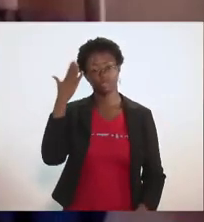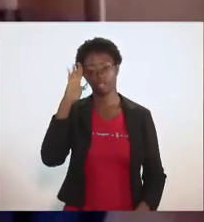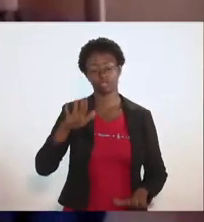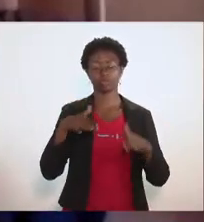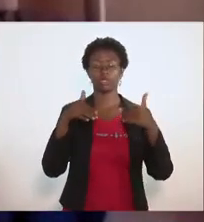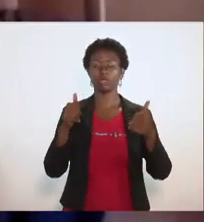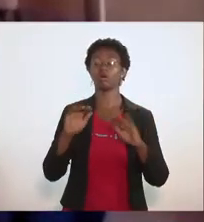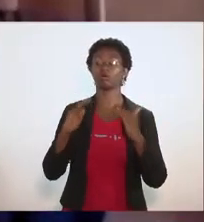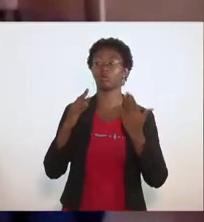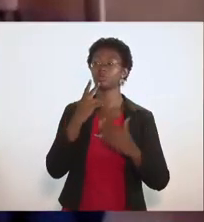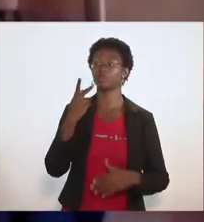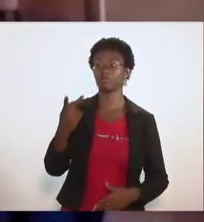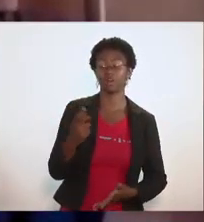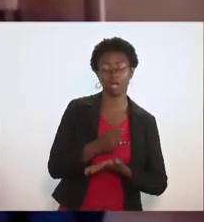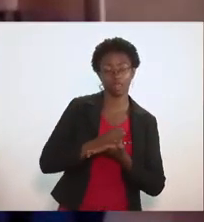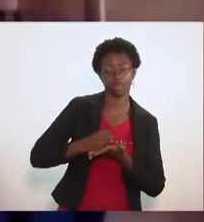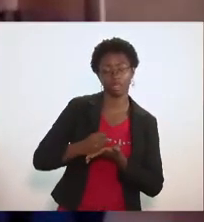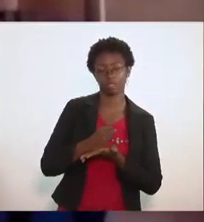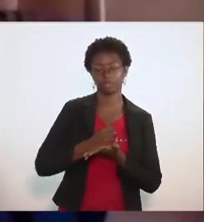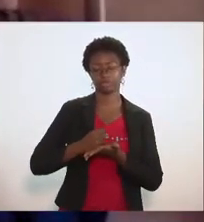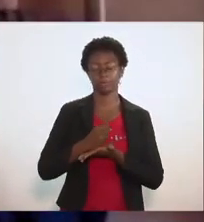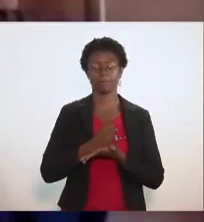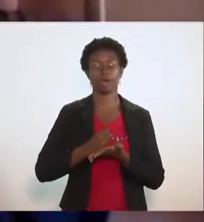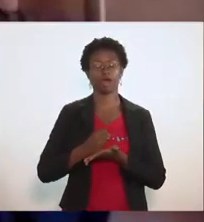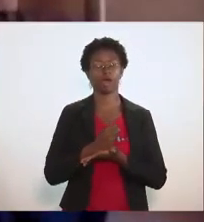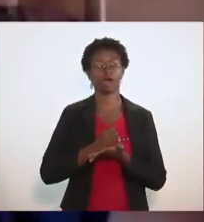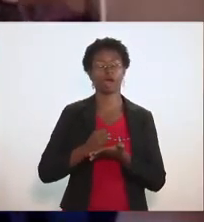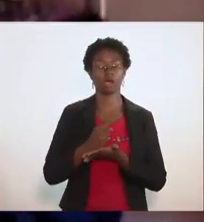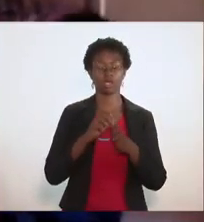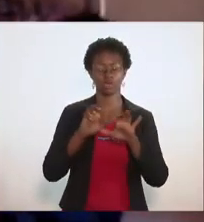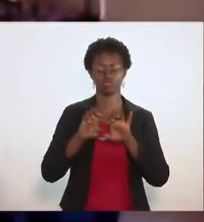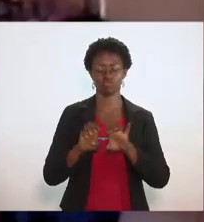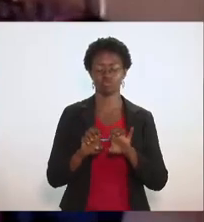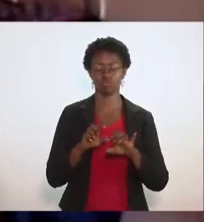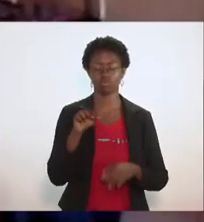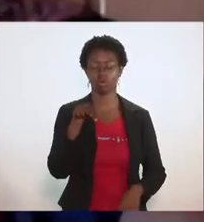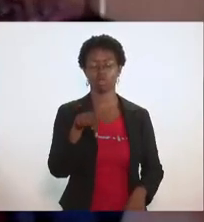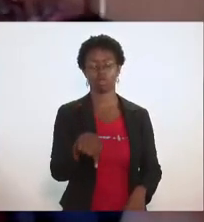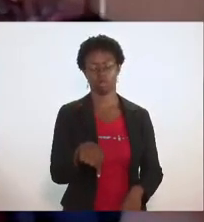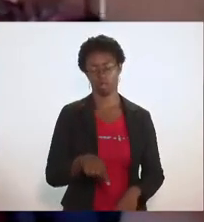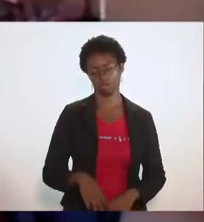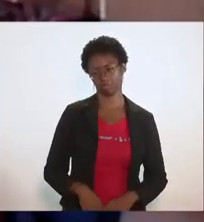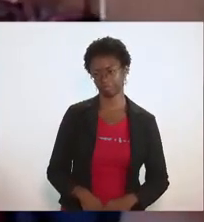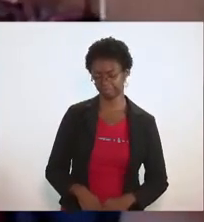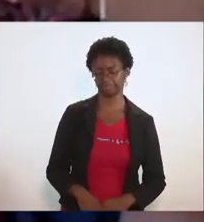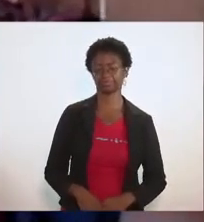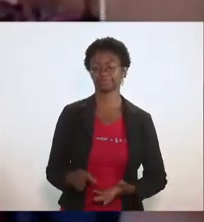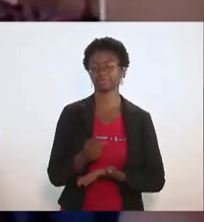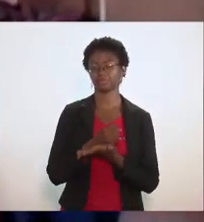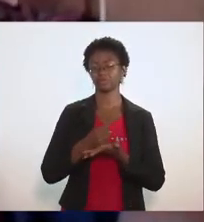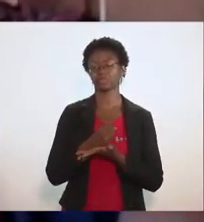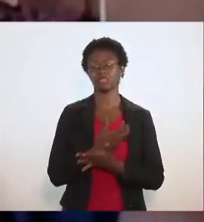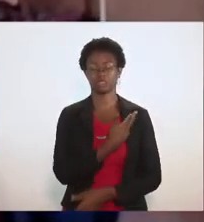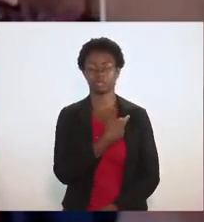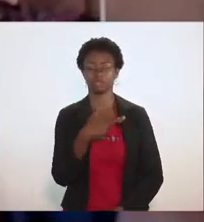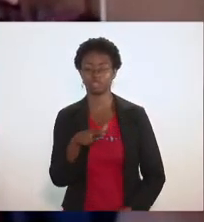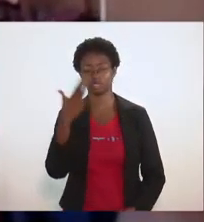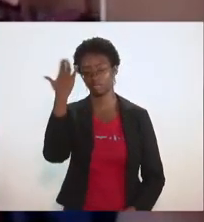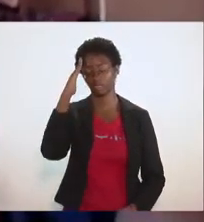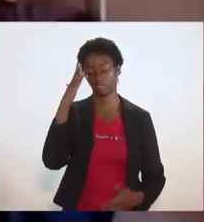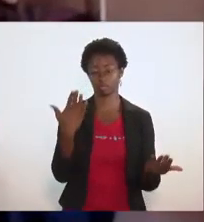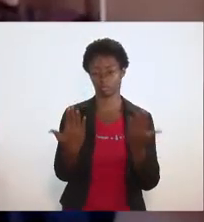do Joãozinho da Gomeia, né? Acho que tem questões aí muito importantes. O deputado Luiz